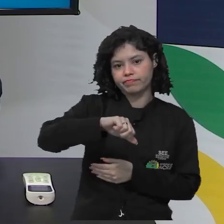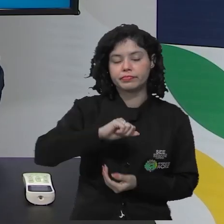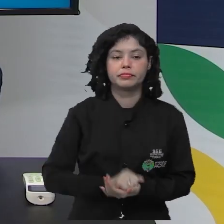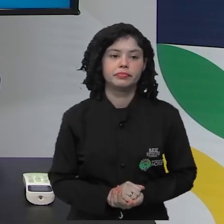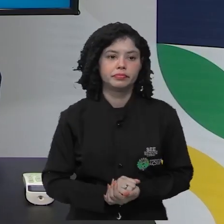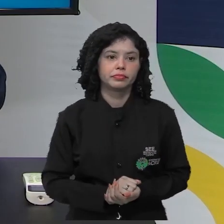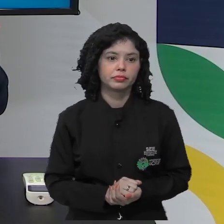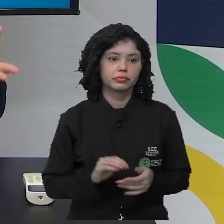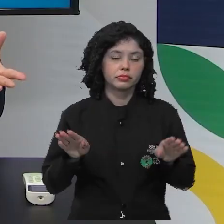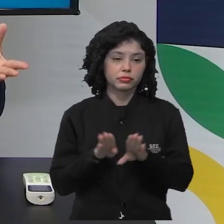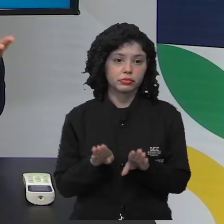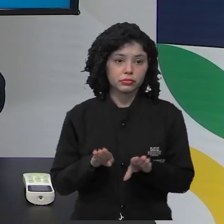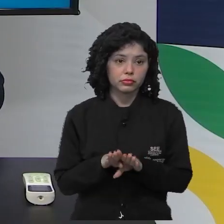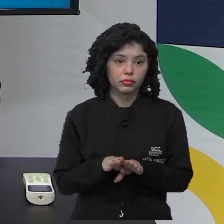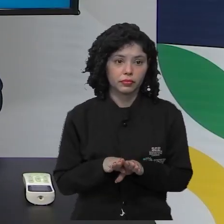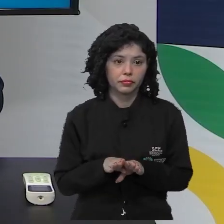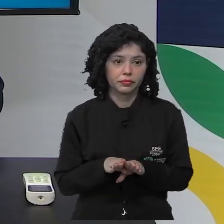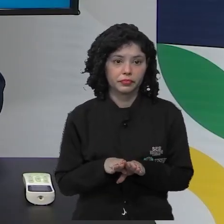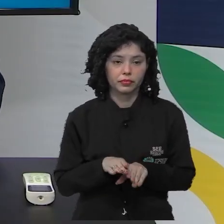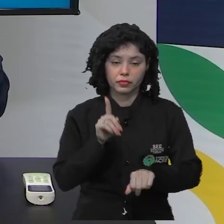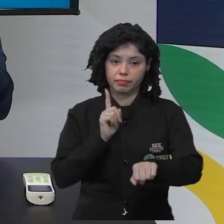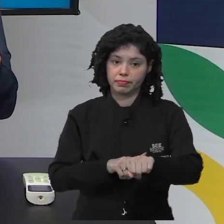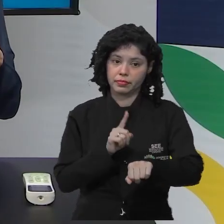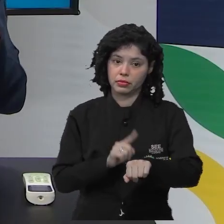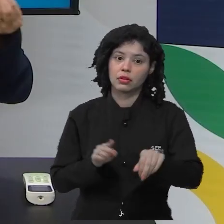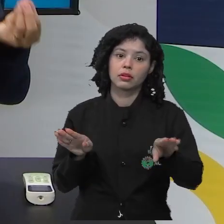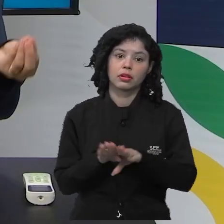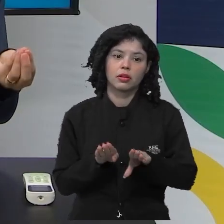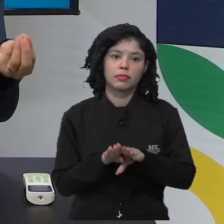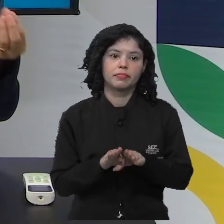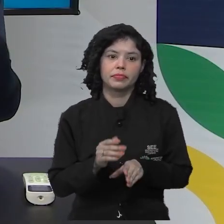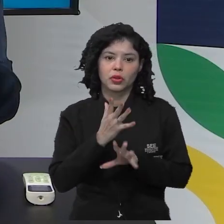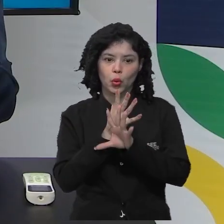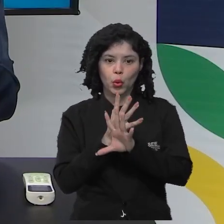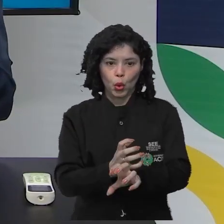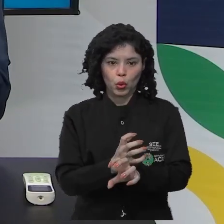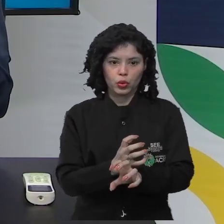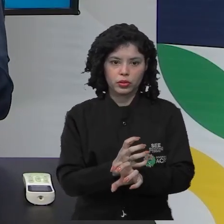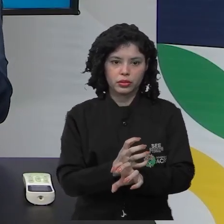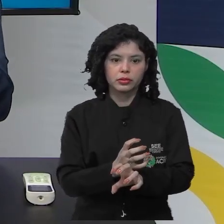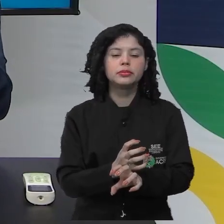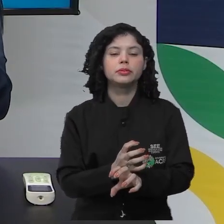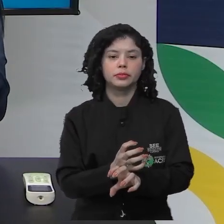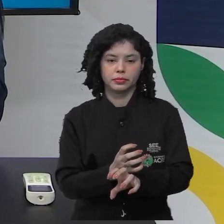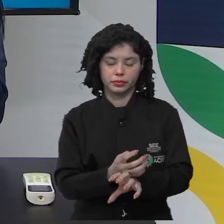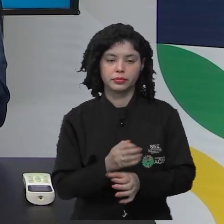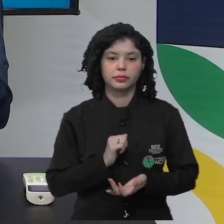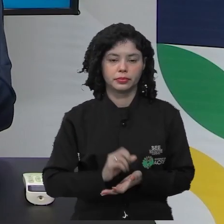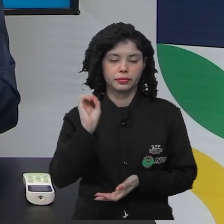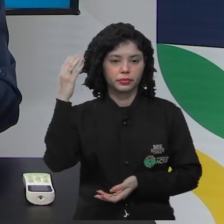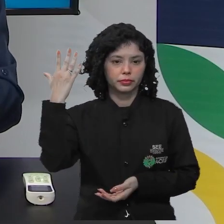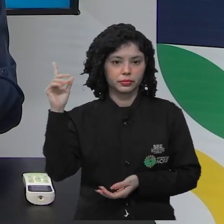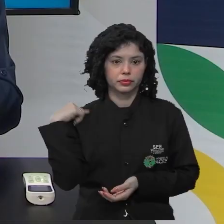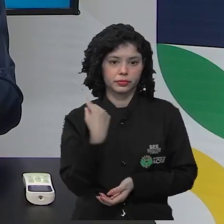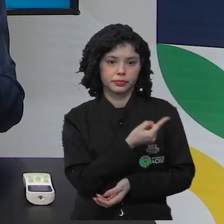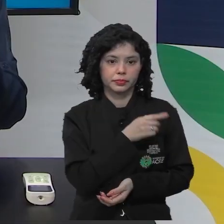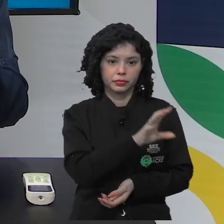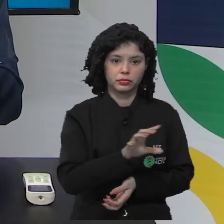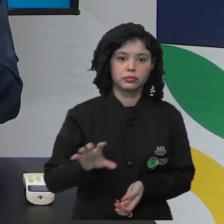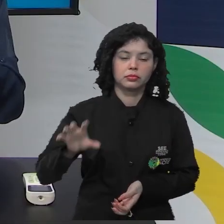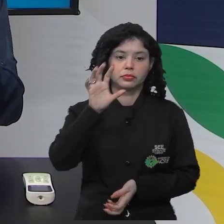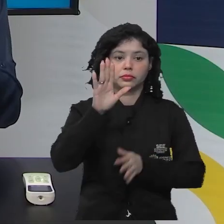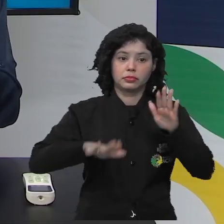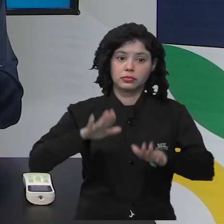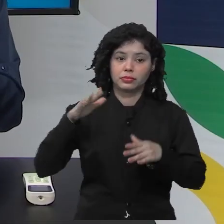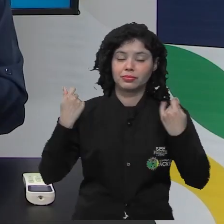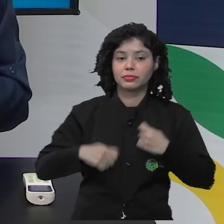tá? E também, dependendo da época, pode ter, por exemplo, secas, né? Então, período de seca, que é o que acontece aqui na nossa região, às